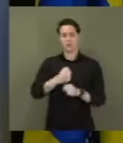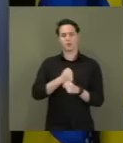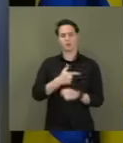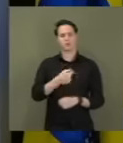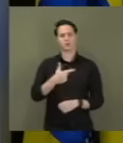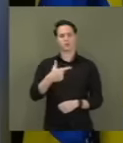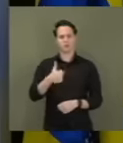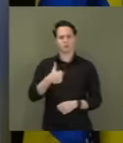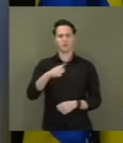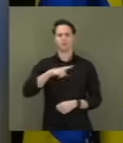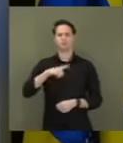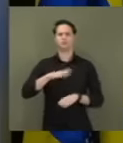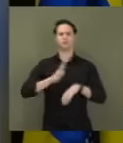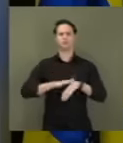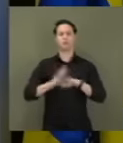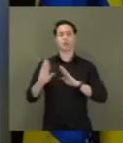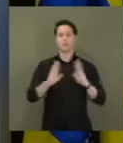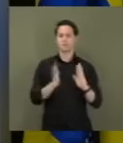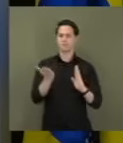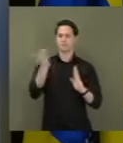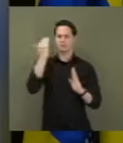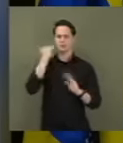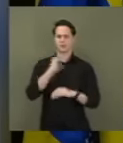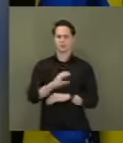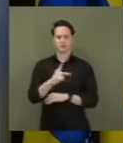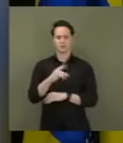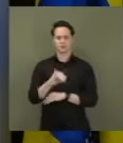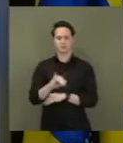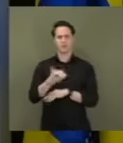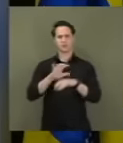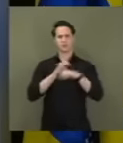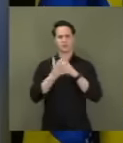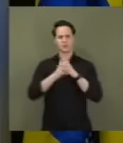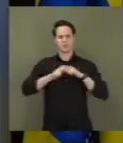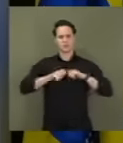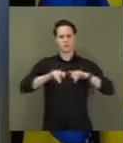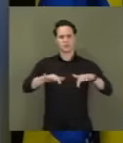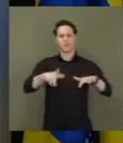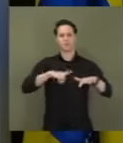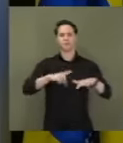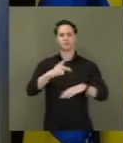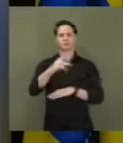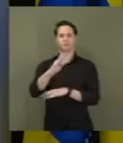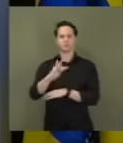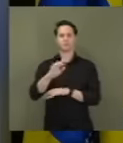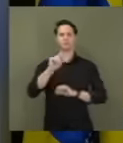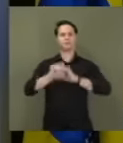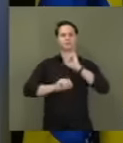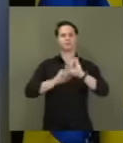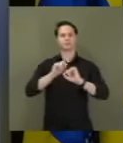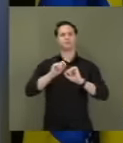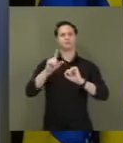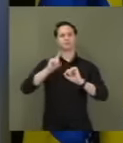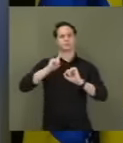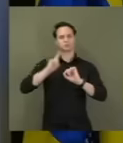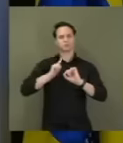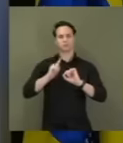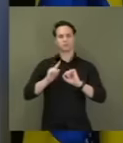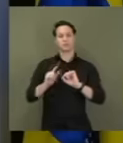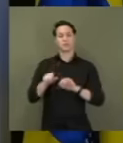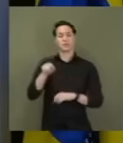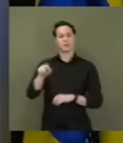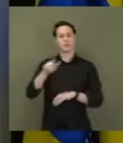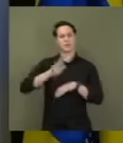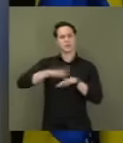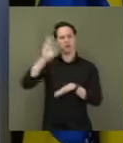2021, durante a CPI da pandemia, o PT foi justamente o partido que